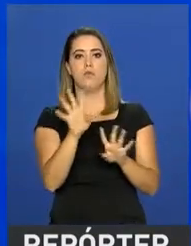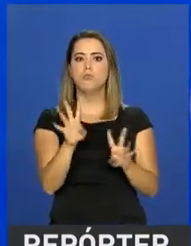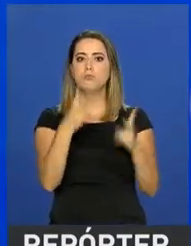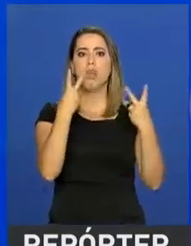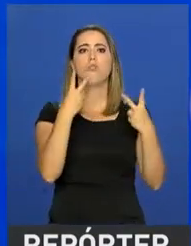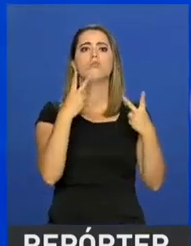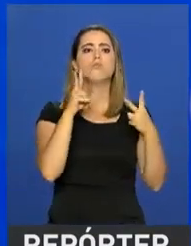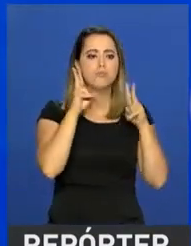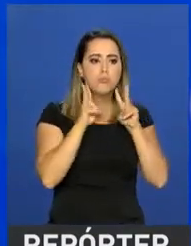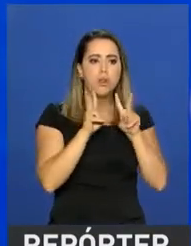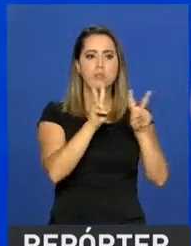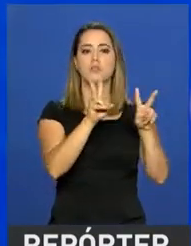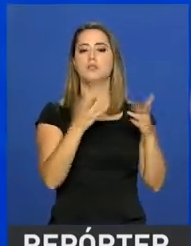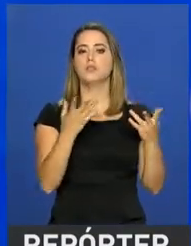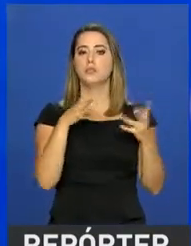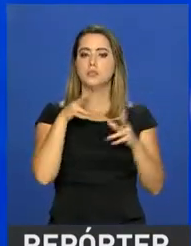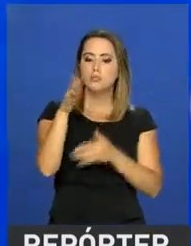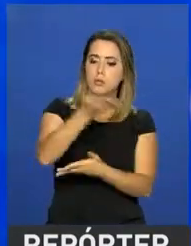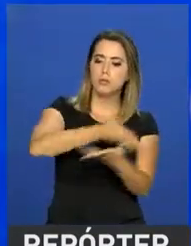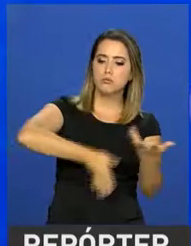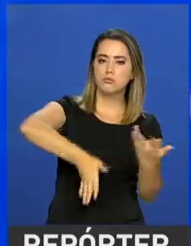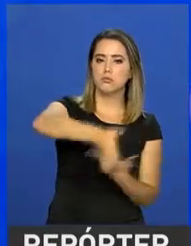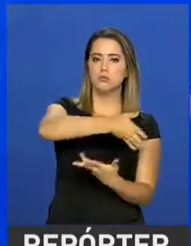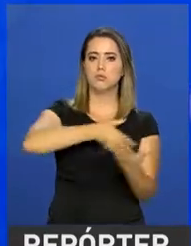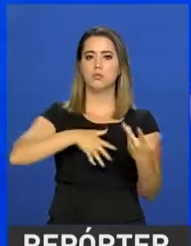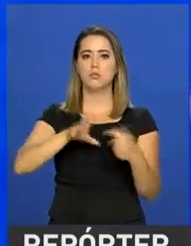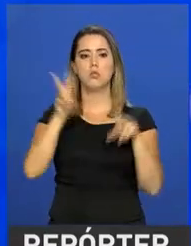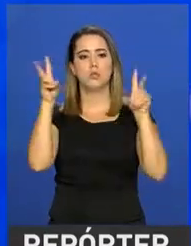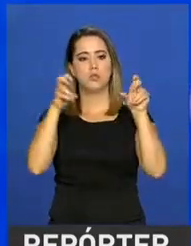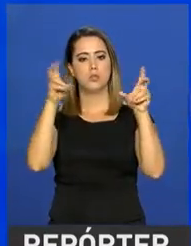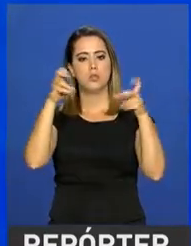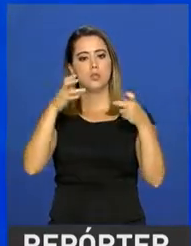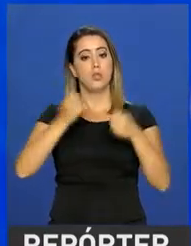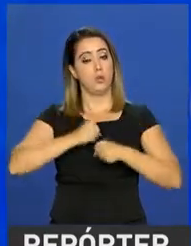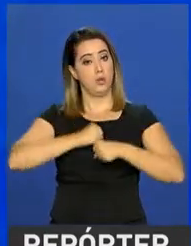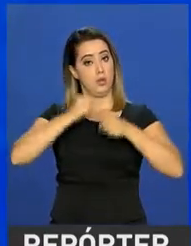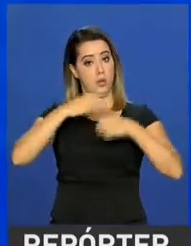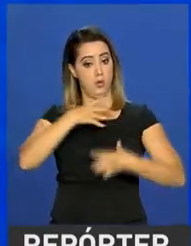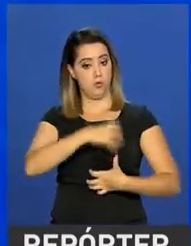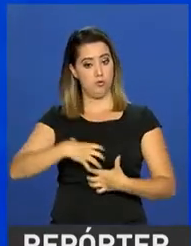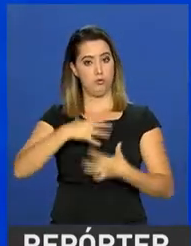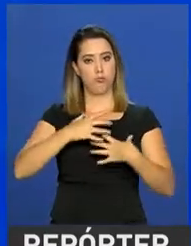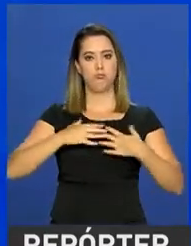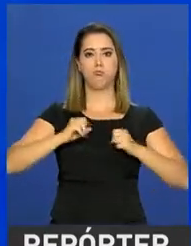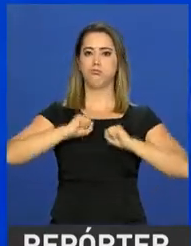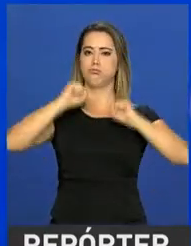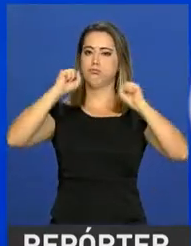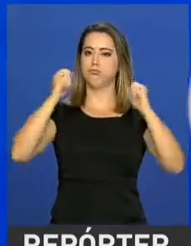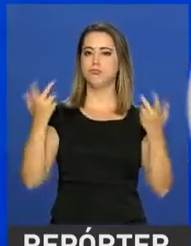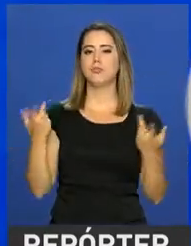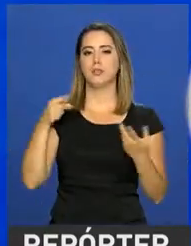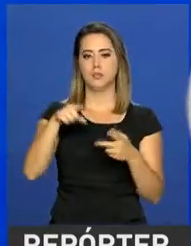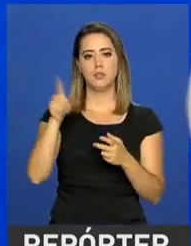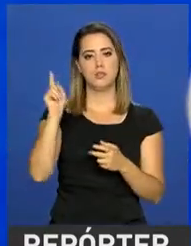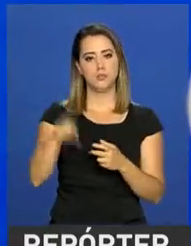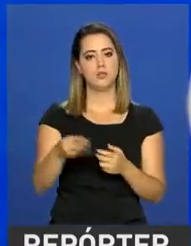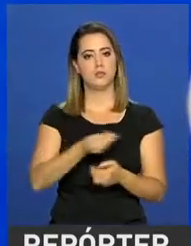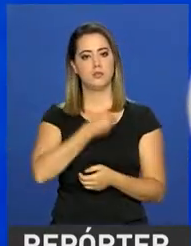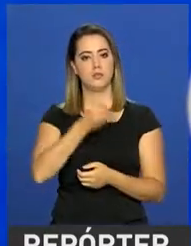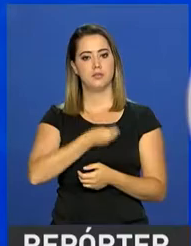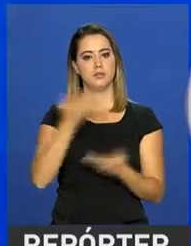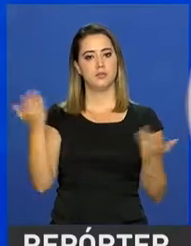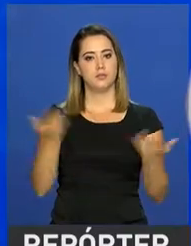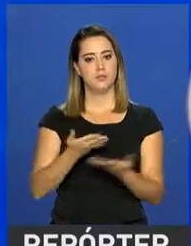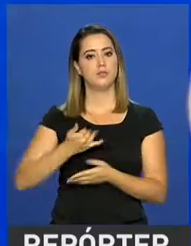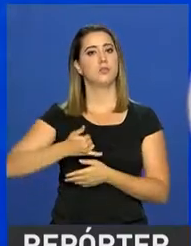a gente está vendo e está interagindo, botou o tema dos super-heróis também, né, que é muito presente hoje na nossa